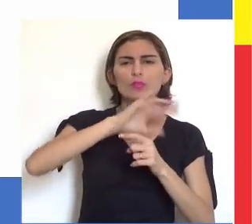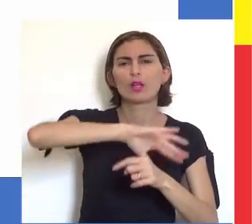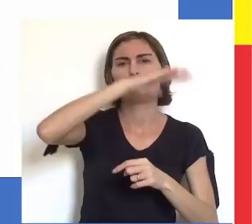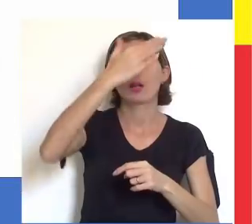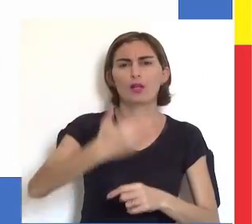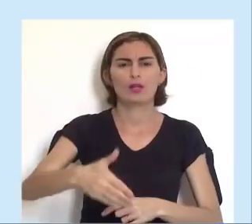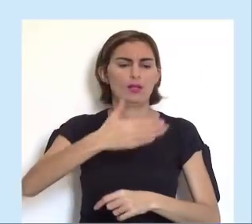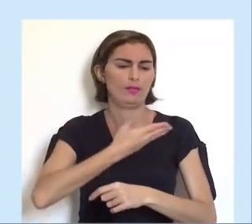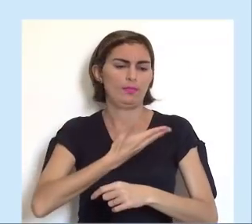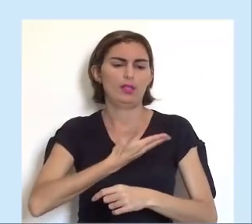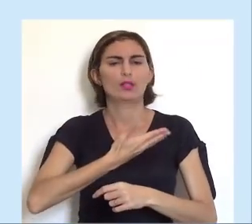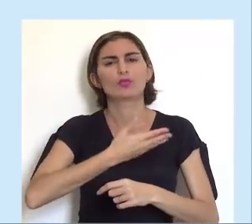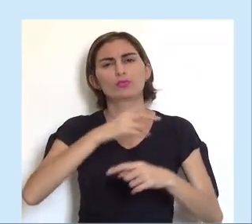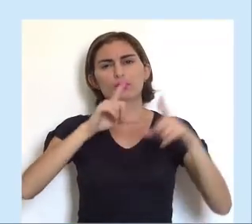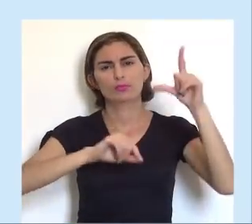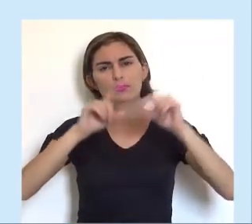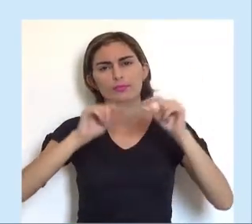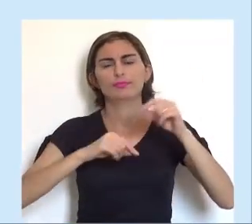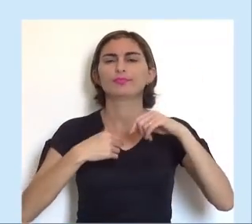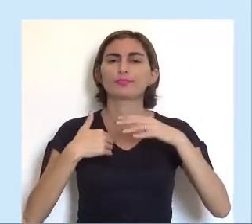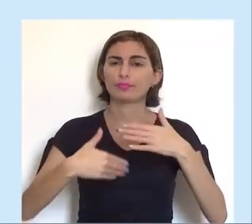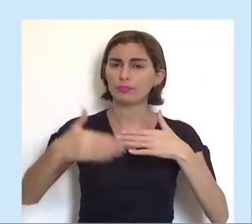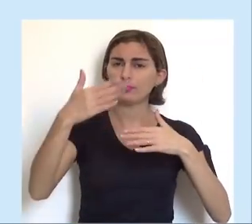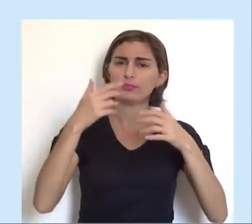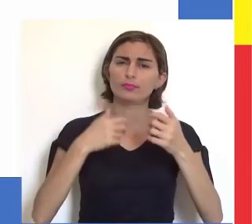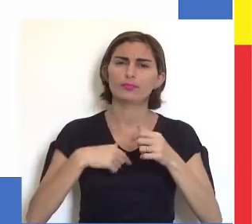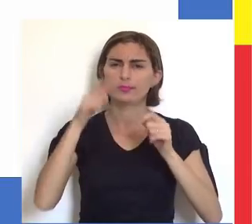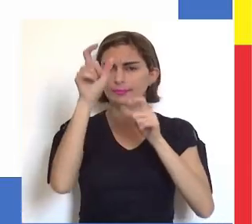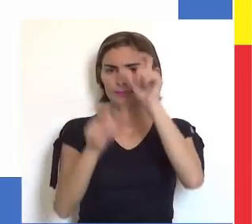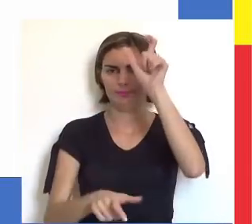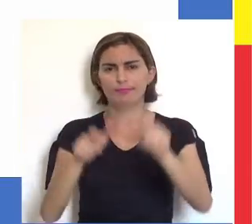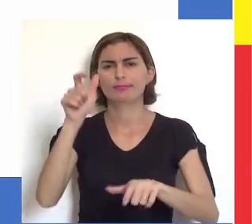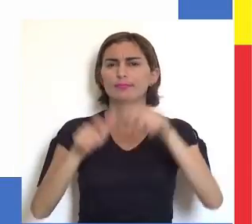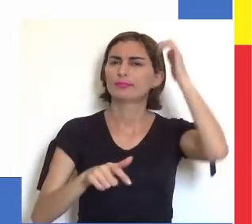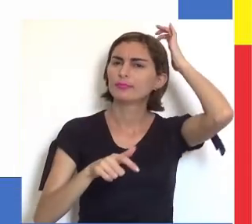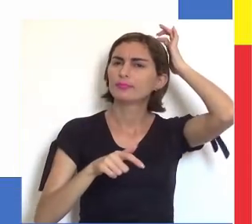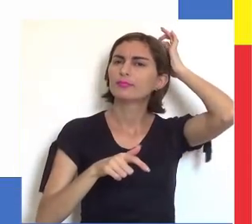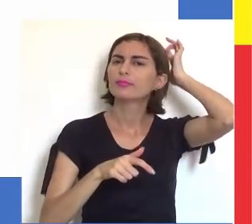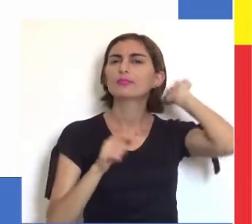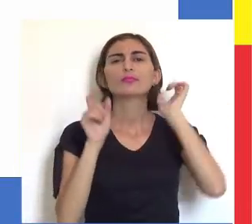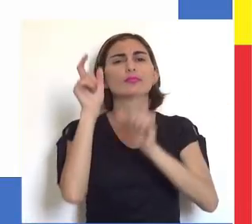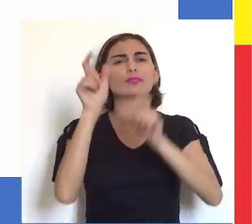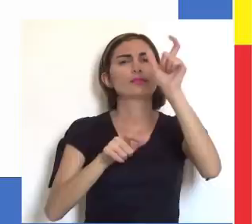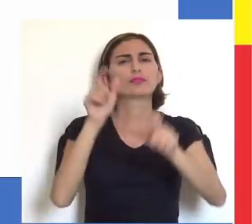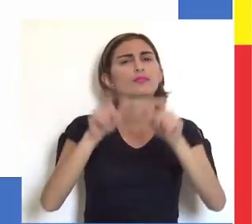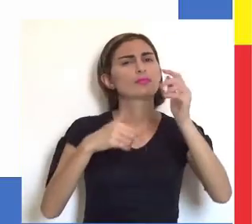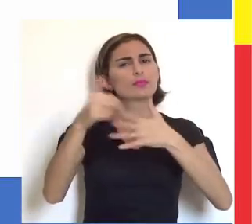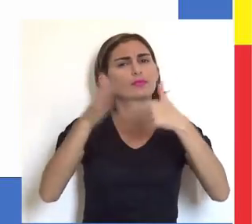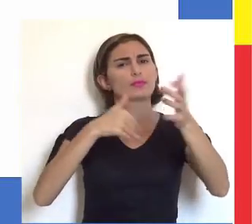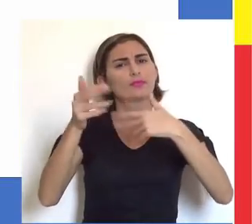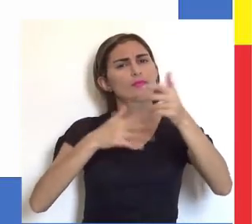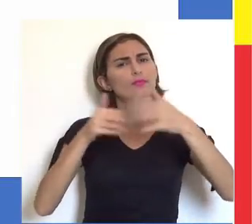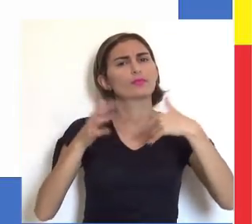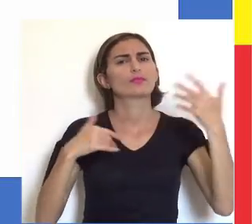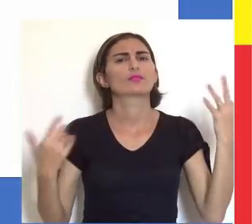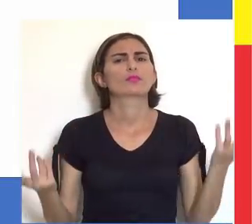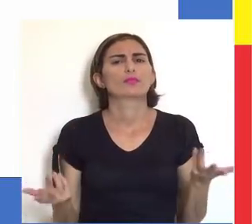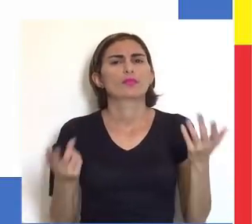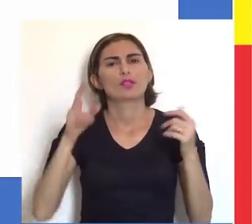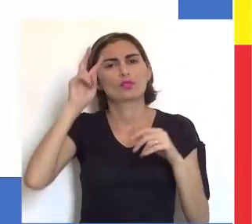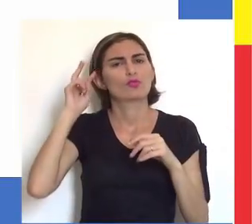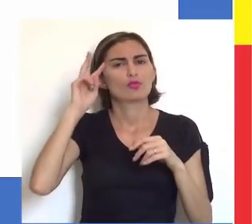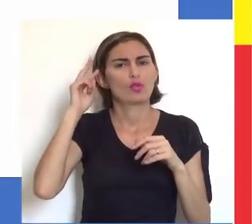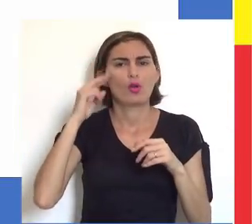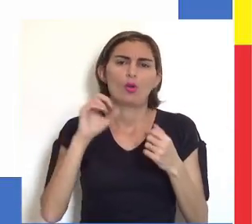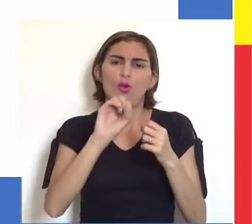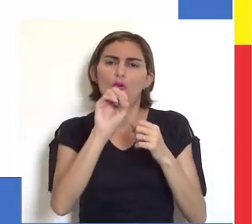da Estrela. Agora a gente vai passar para o personagem. Personagem é qualquer ser atuante numa história ou numa